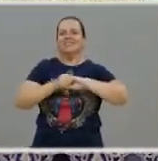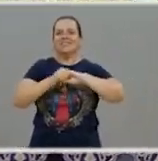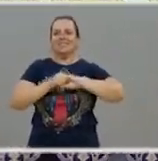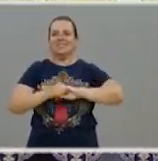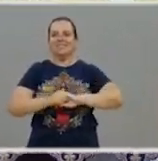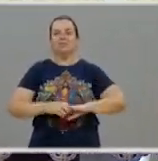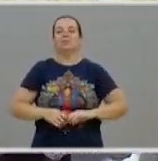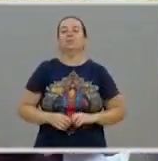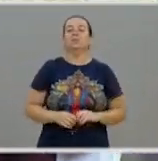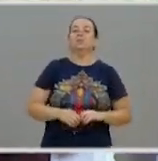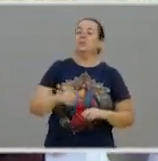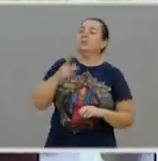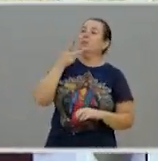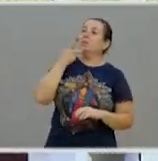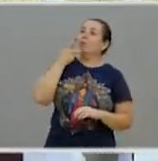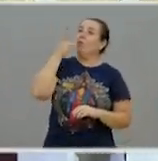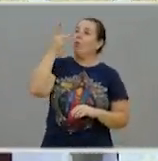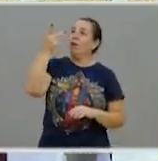fraternidade.